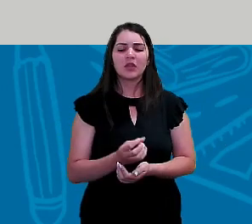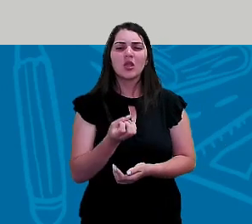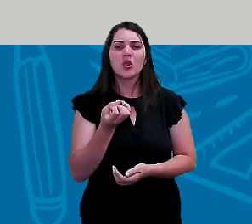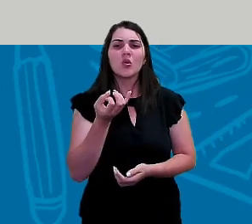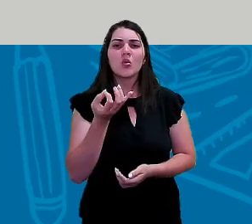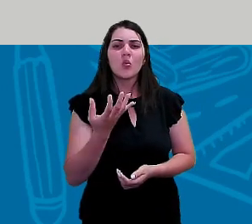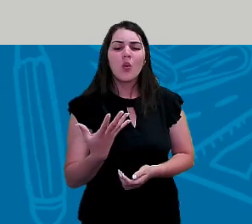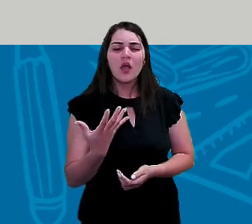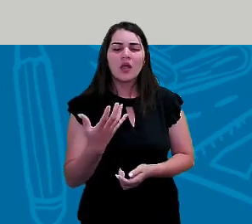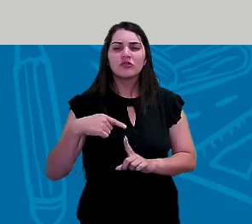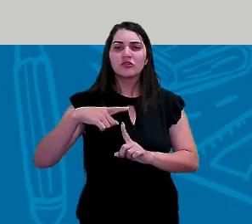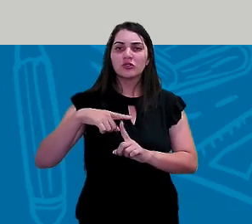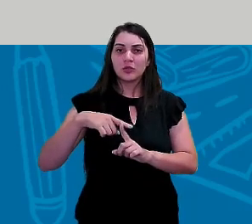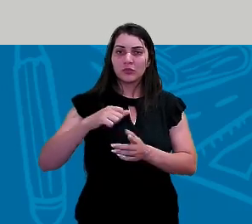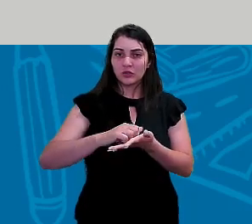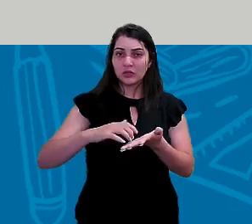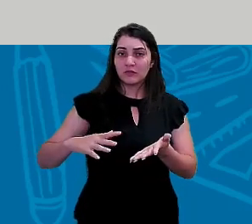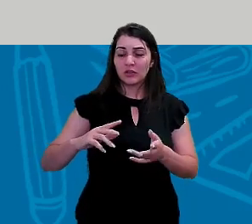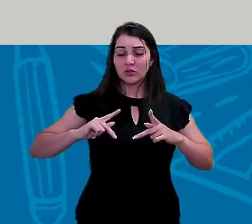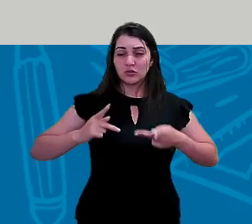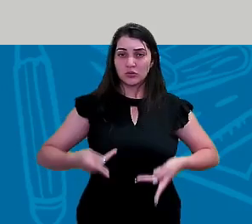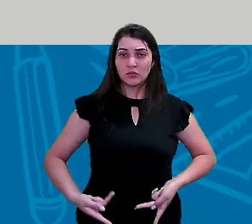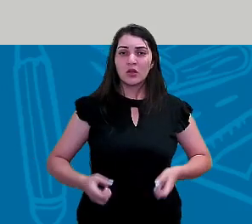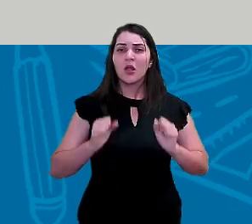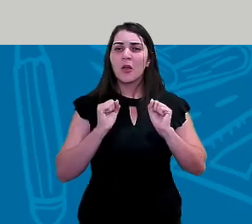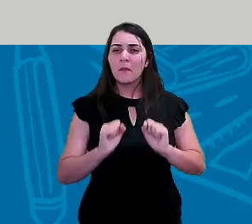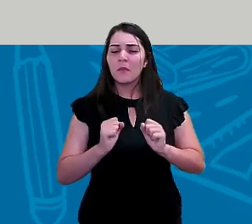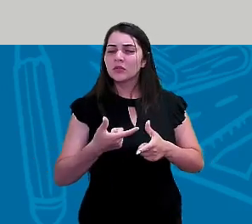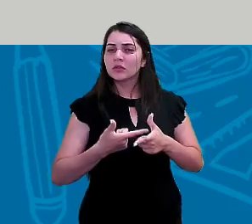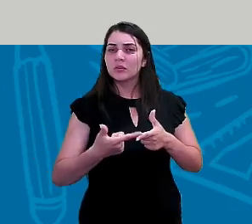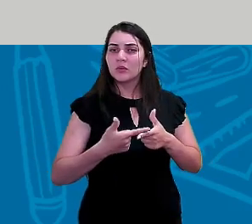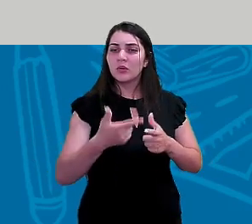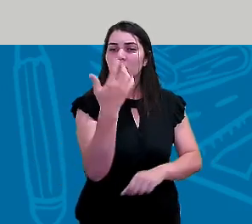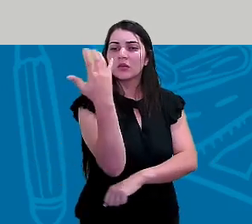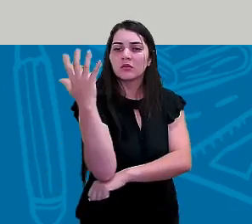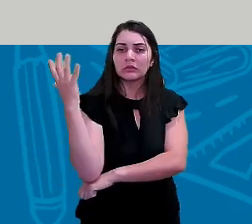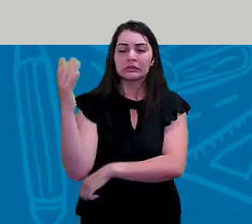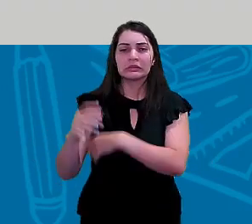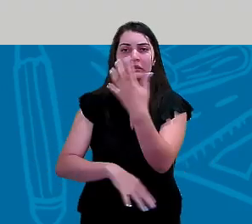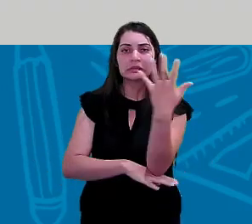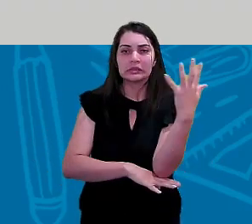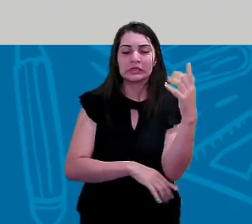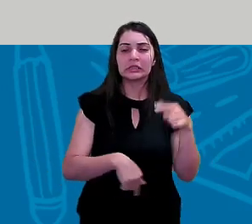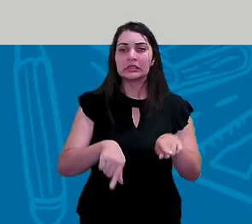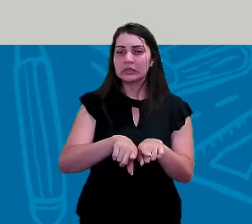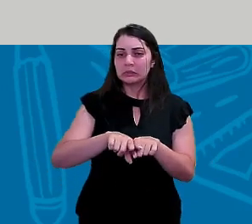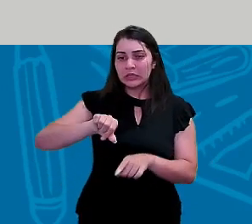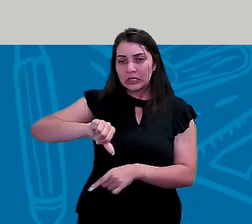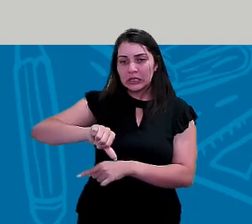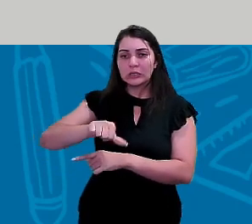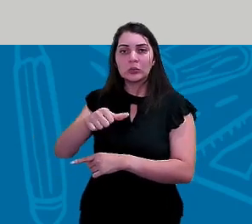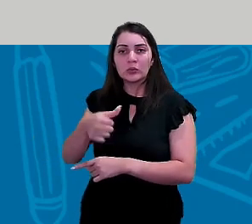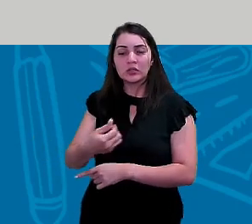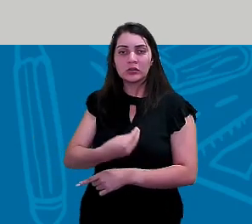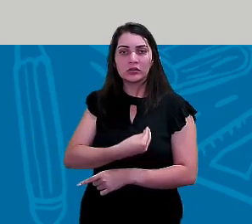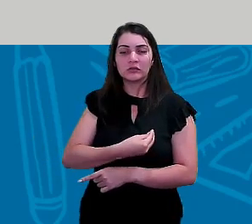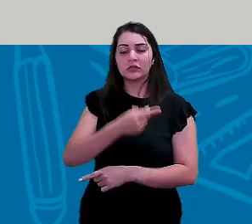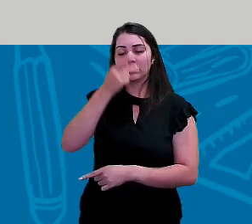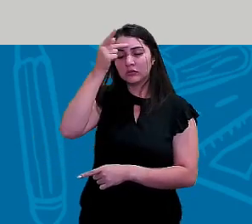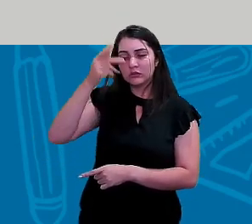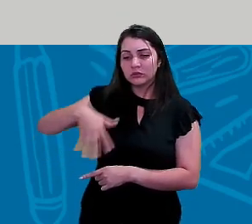Quais ações humanas podem degradar o meio ambiente e comprometer a qualidade de vida das pessoas? Olha só